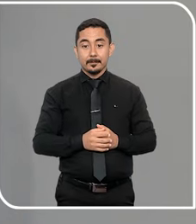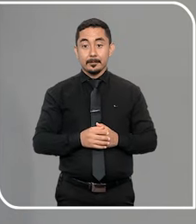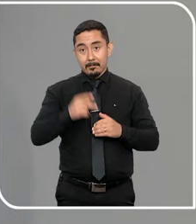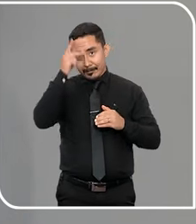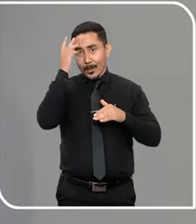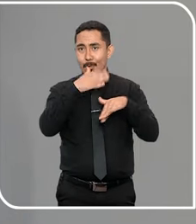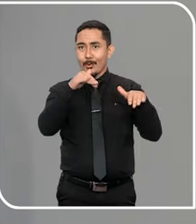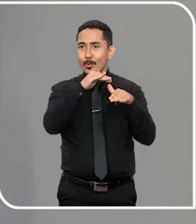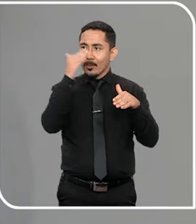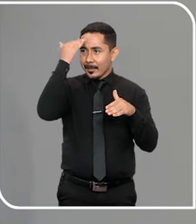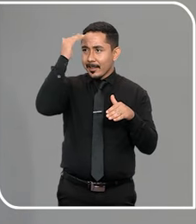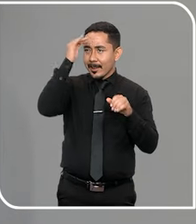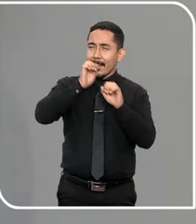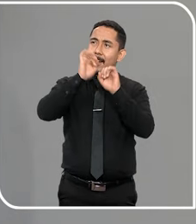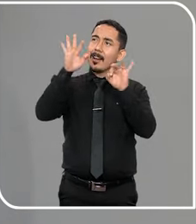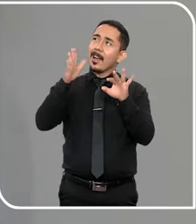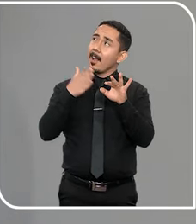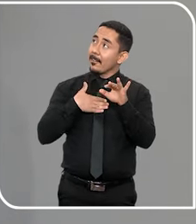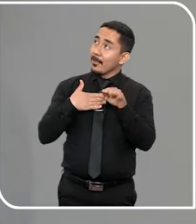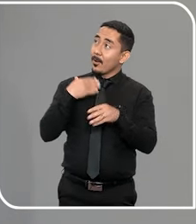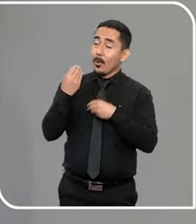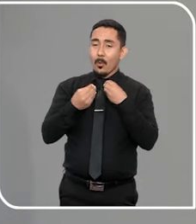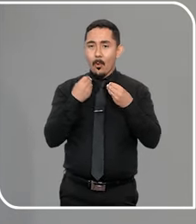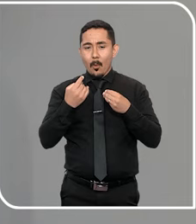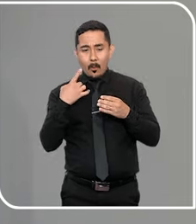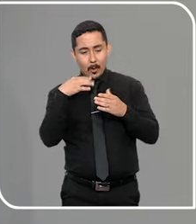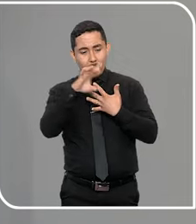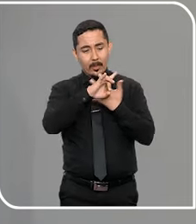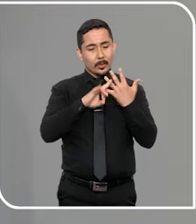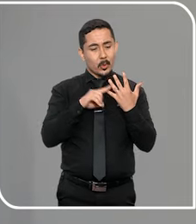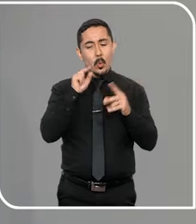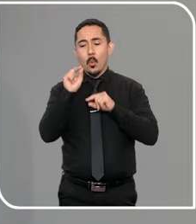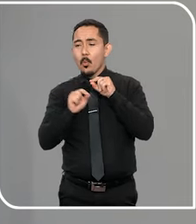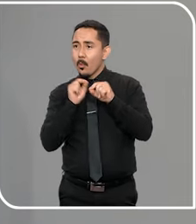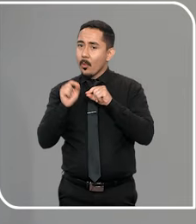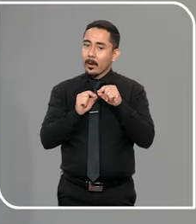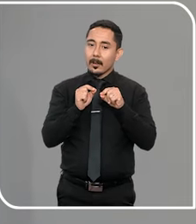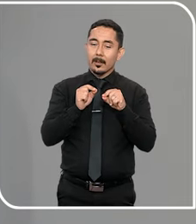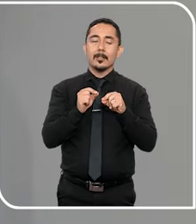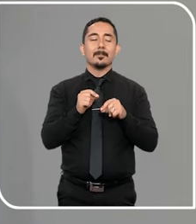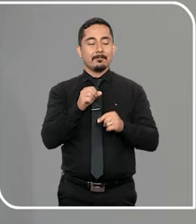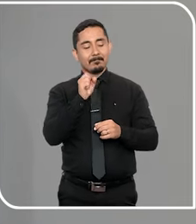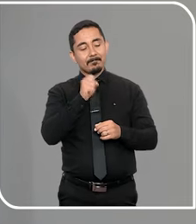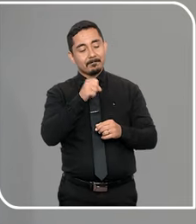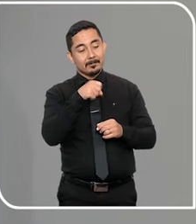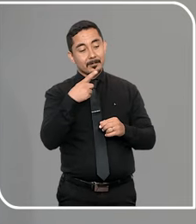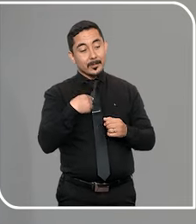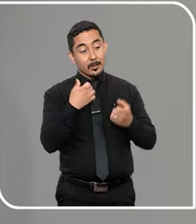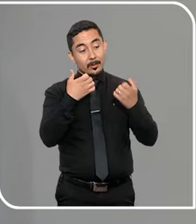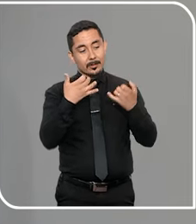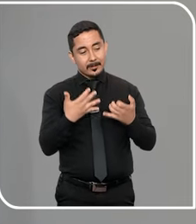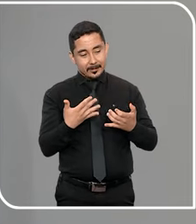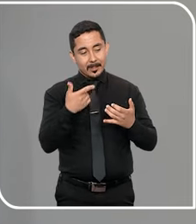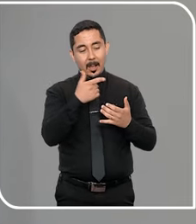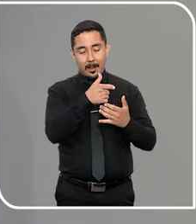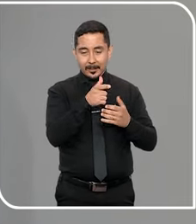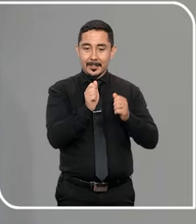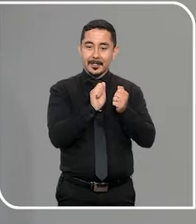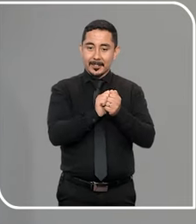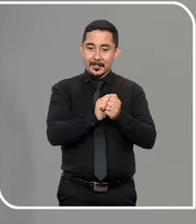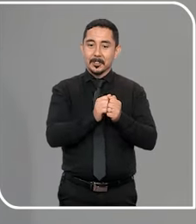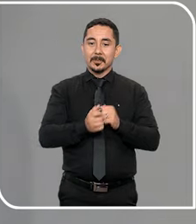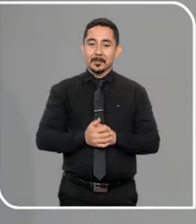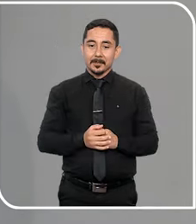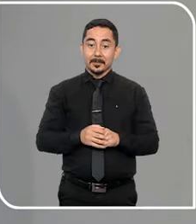olham elas entenderem O que é o meu aparelho O que é a minha deficiência eu falei sim João mamãe vai